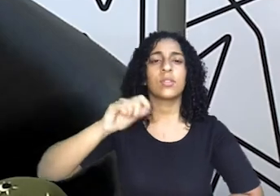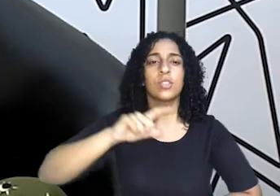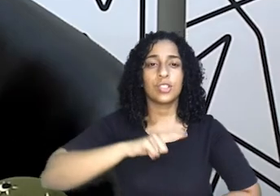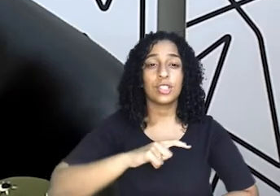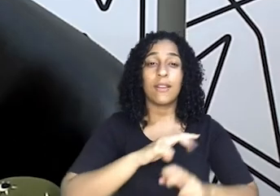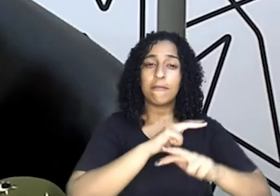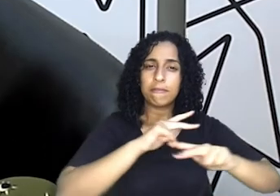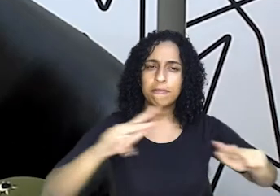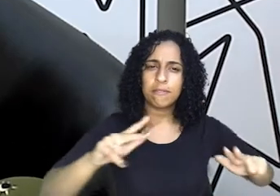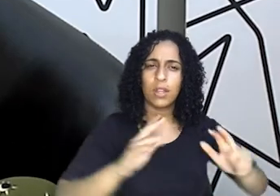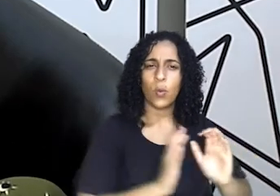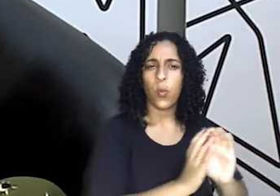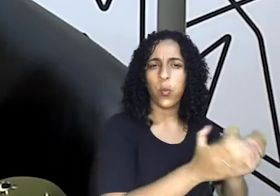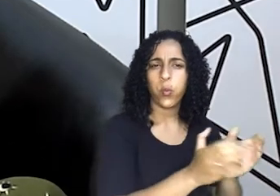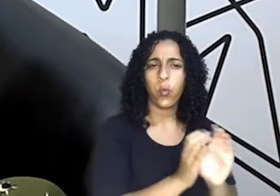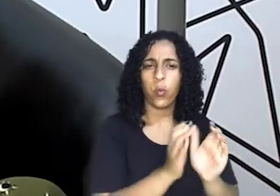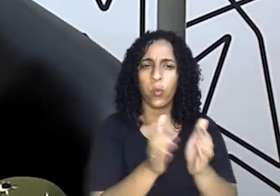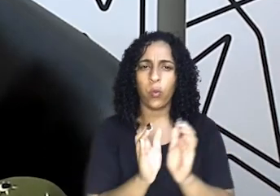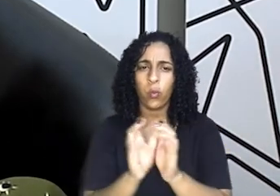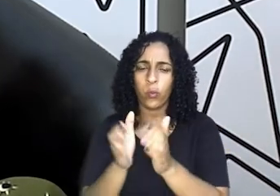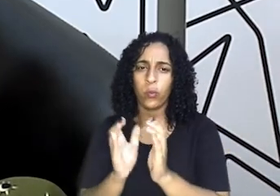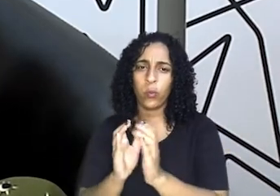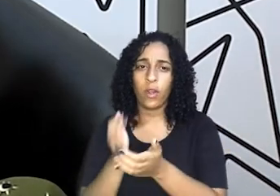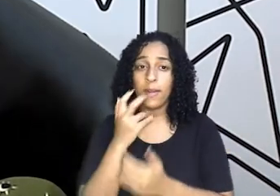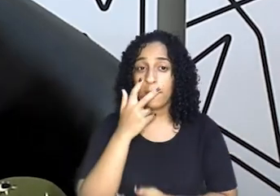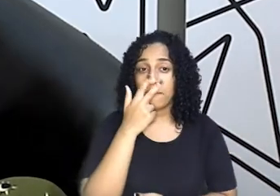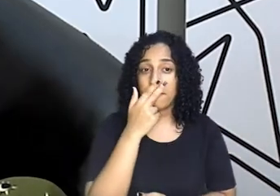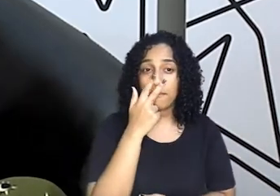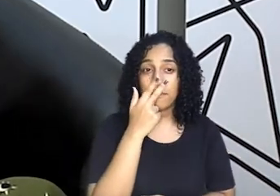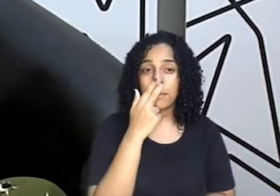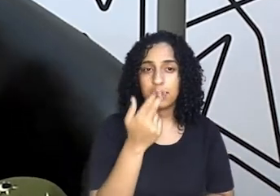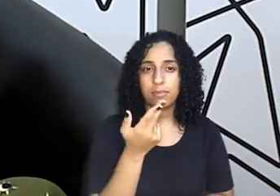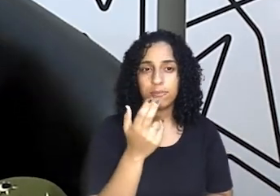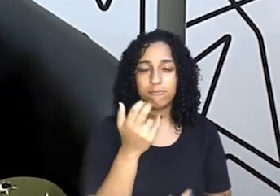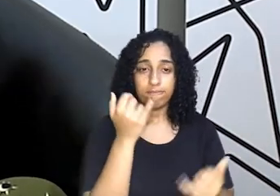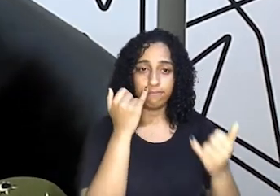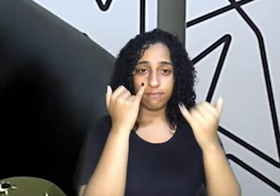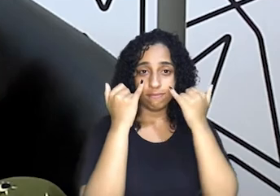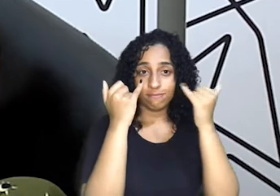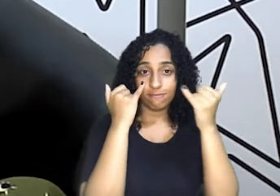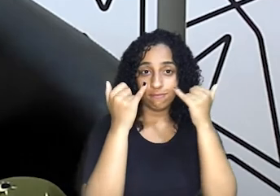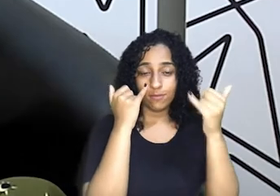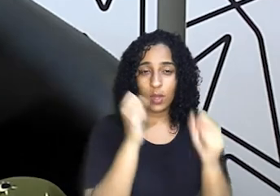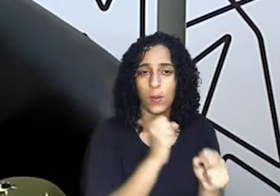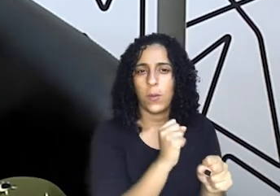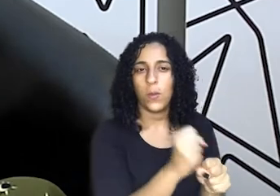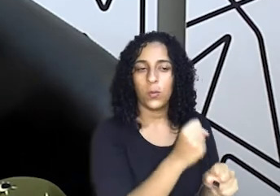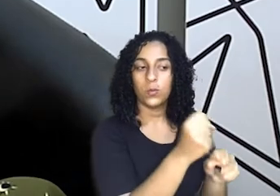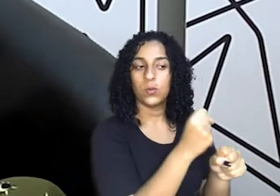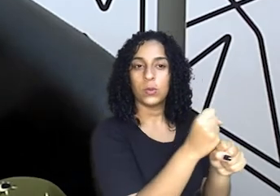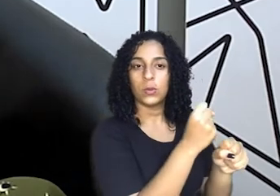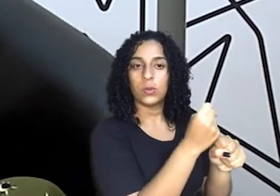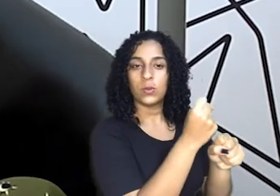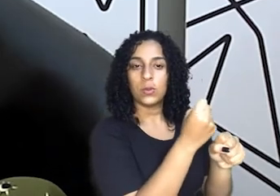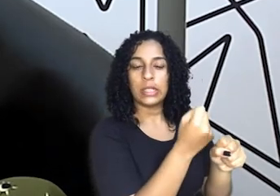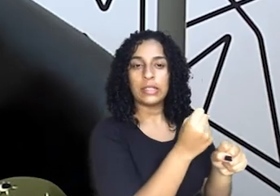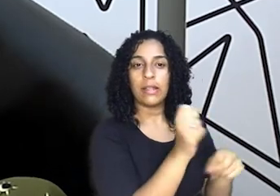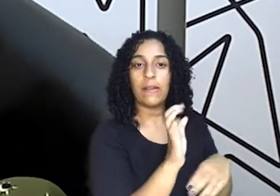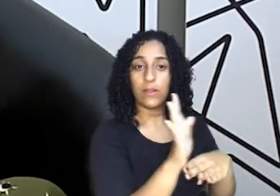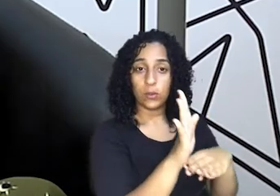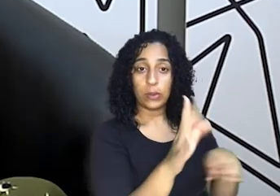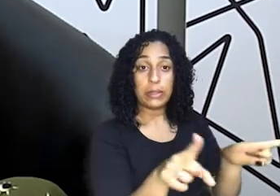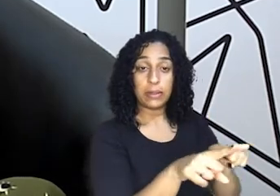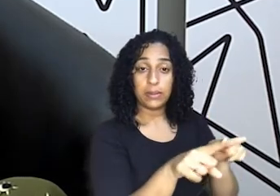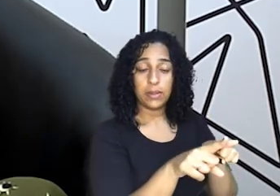Sim vários grupos dizendo que ela era uma faca de dois gumes porque da maneira como ela estava sendo construída ela